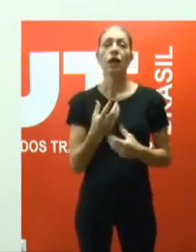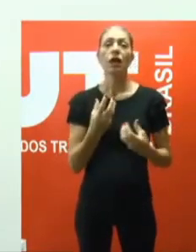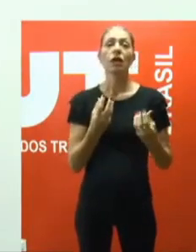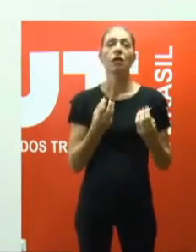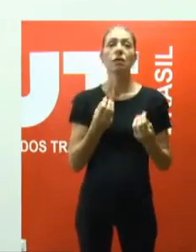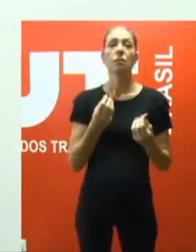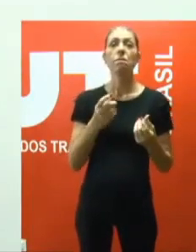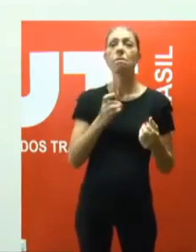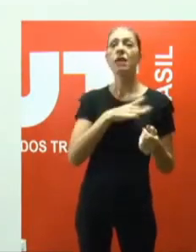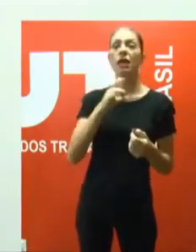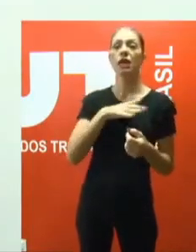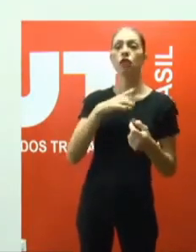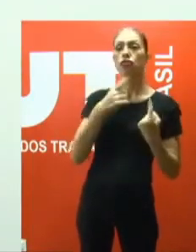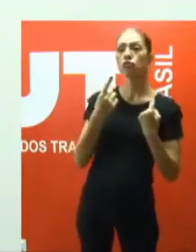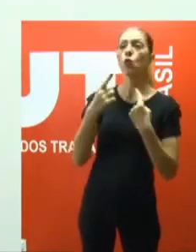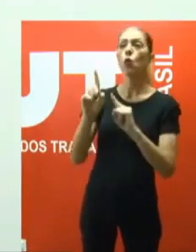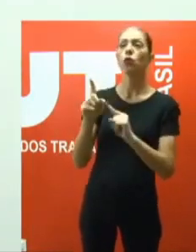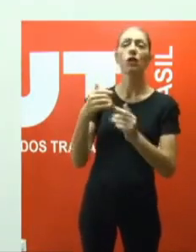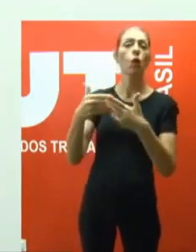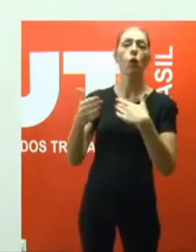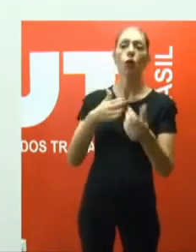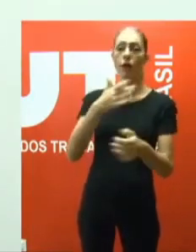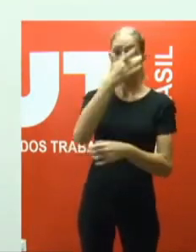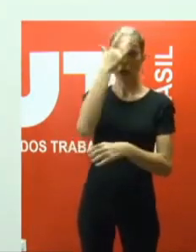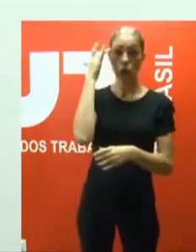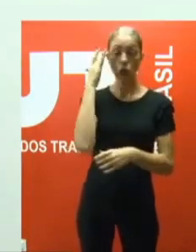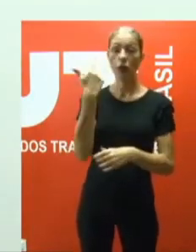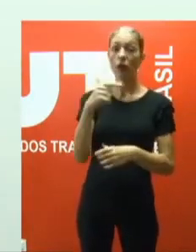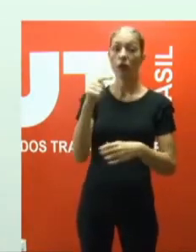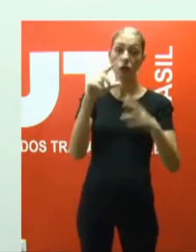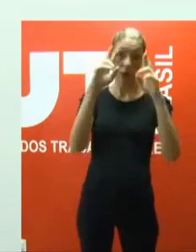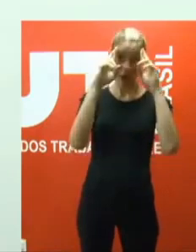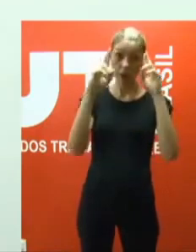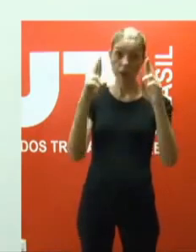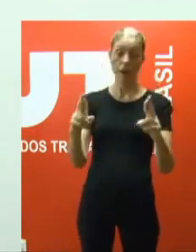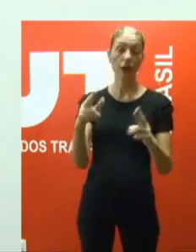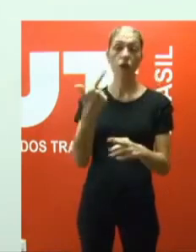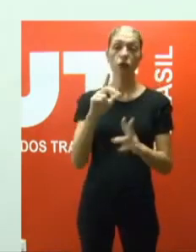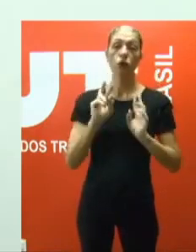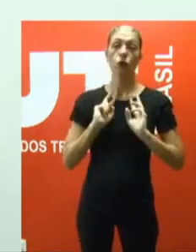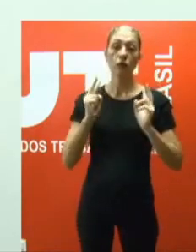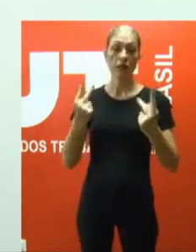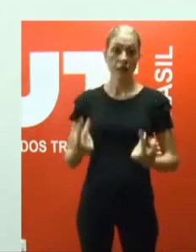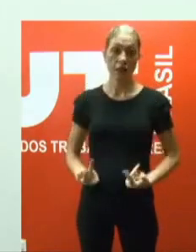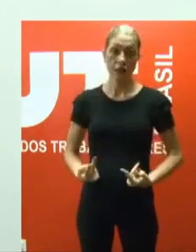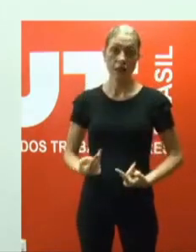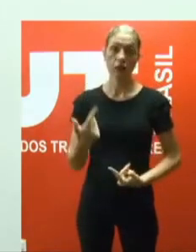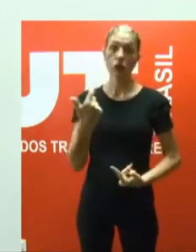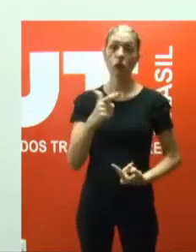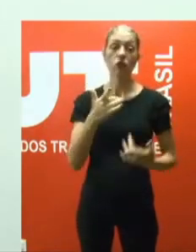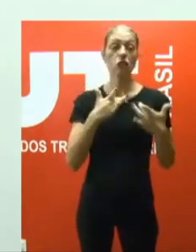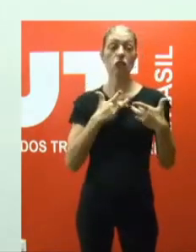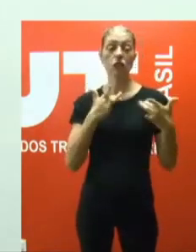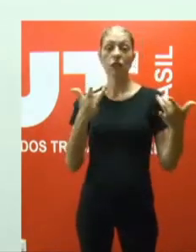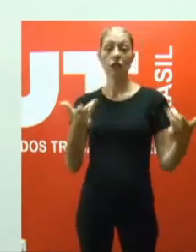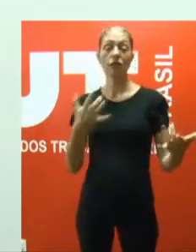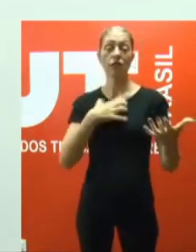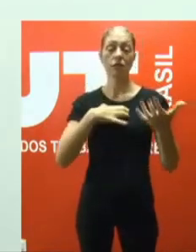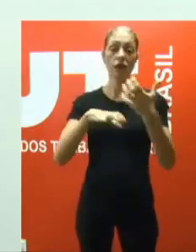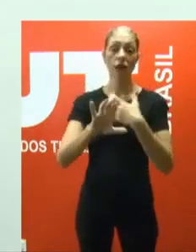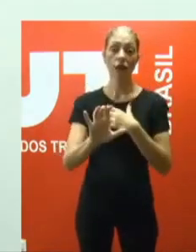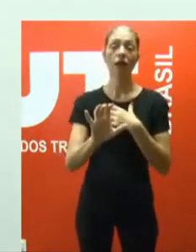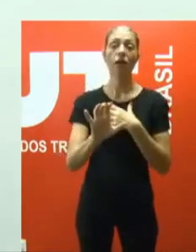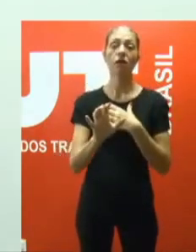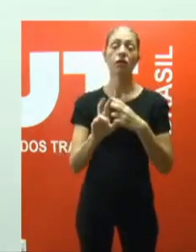qualquer coisa. Ele não tem critério de respeito. Ele não tem humanismo. Ele não tem solidariedade.